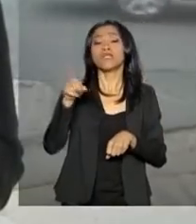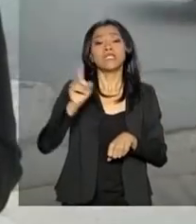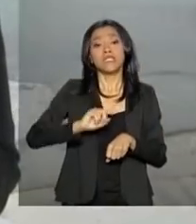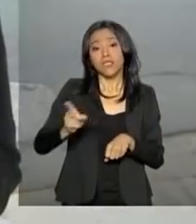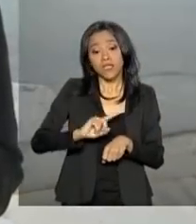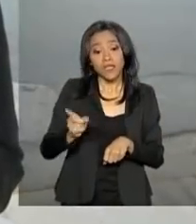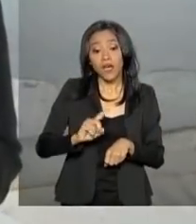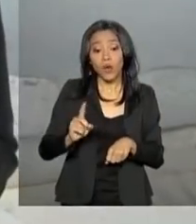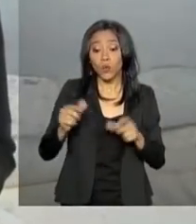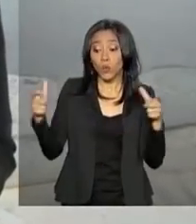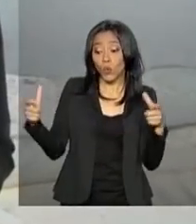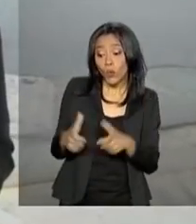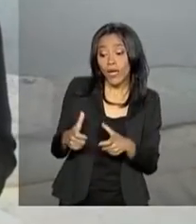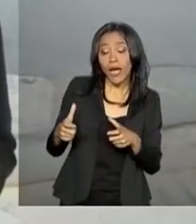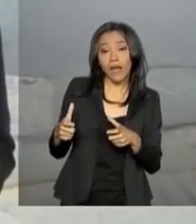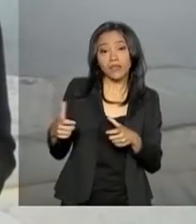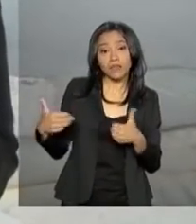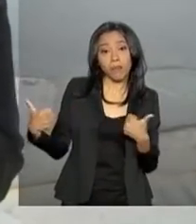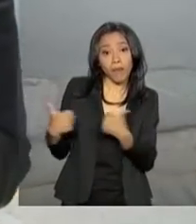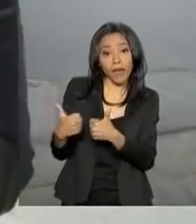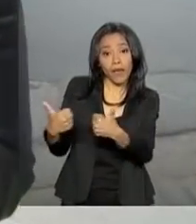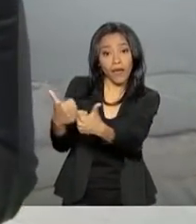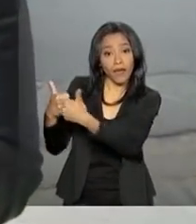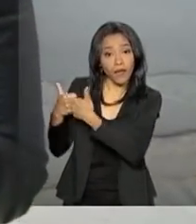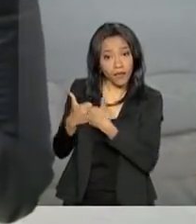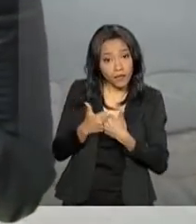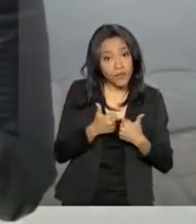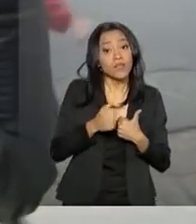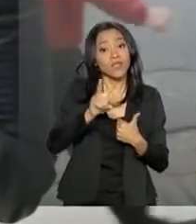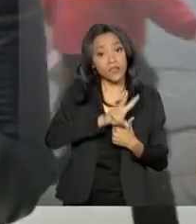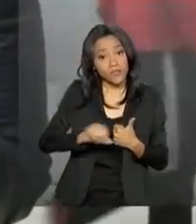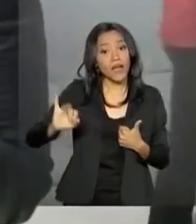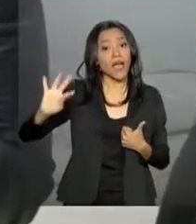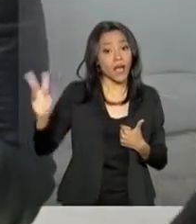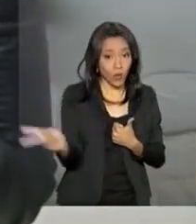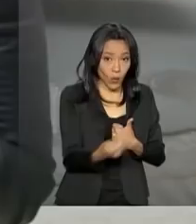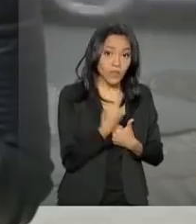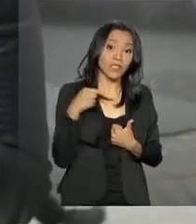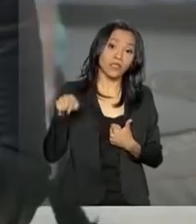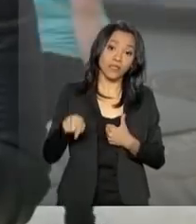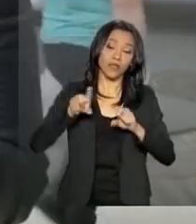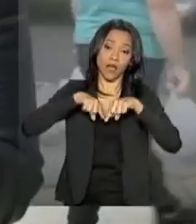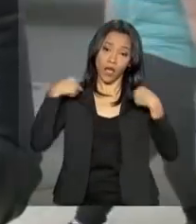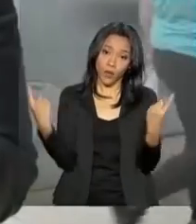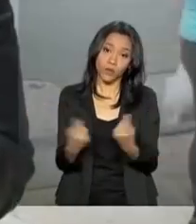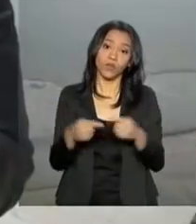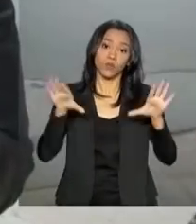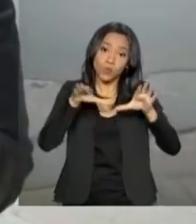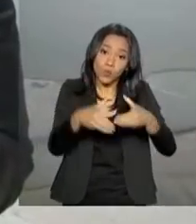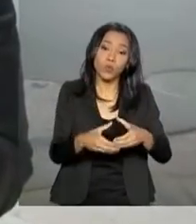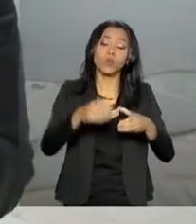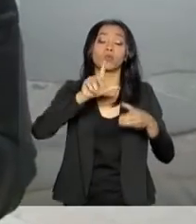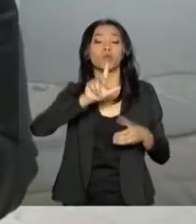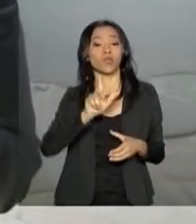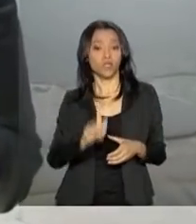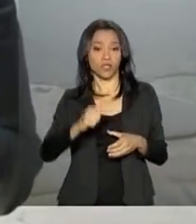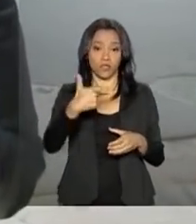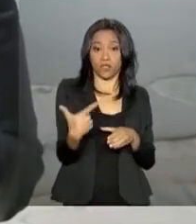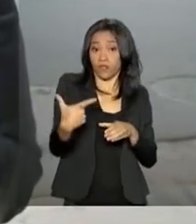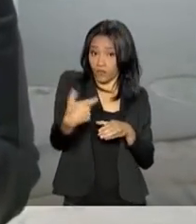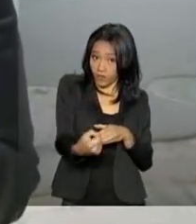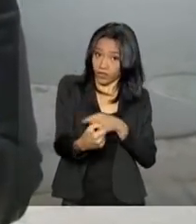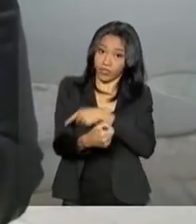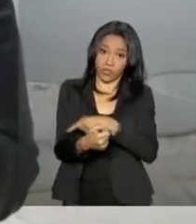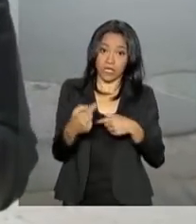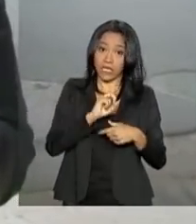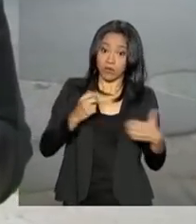passem pelas áreas mais sensíveis por onde circularão as 38 autoridades e chefes de estado que vão participar do